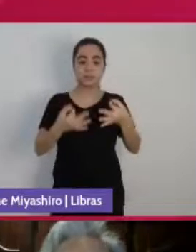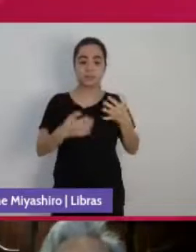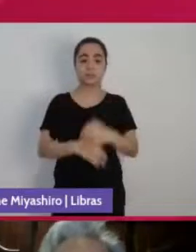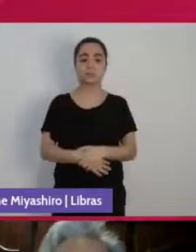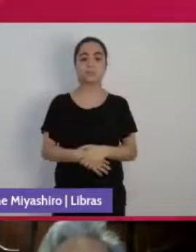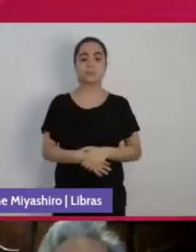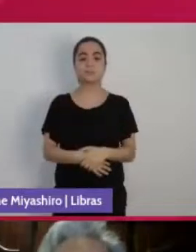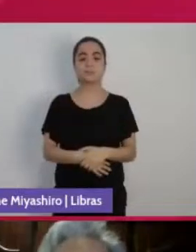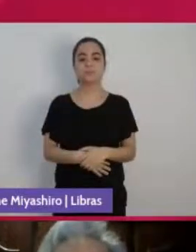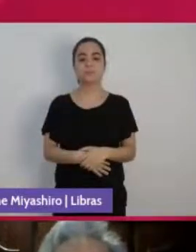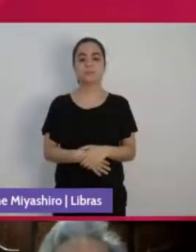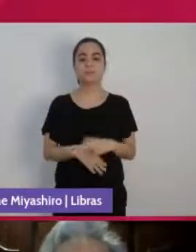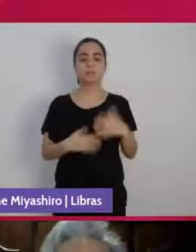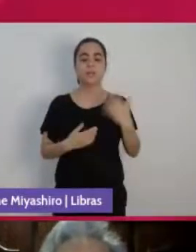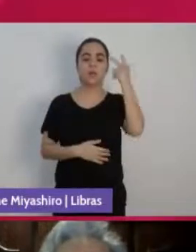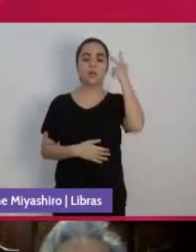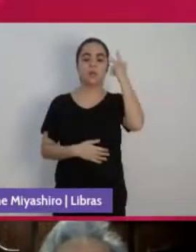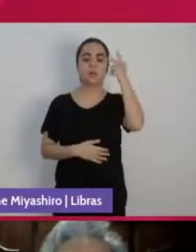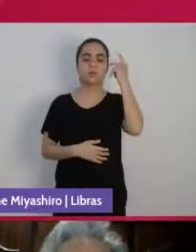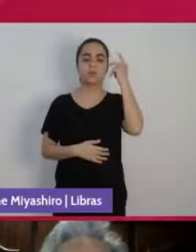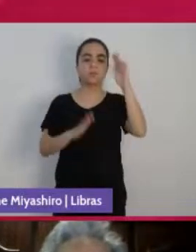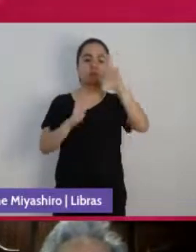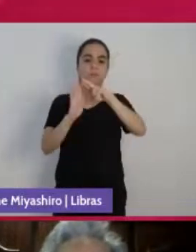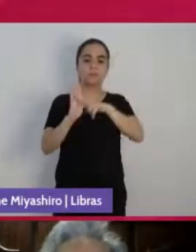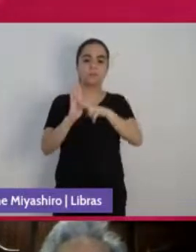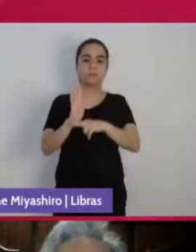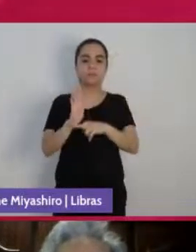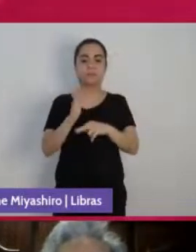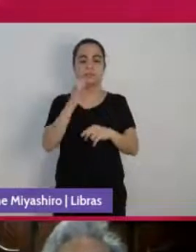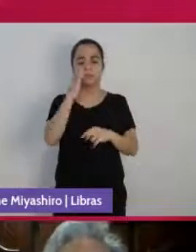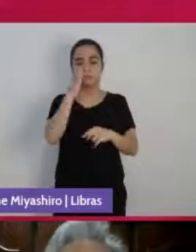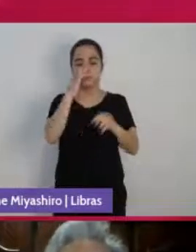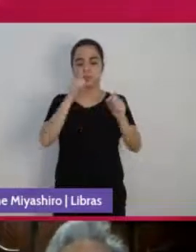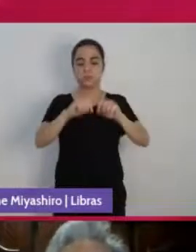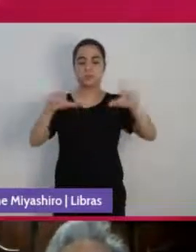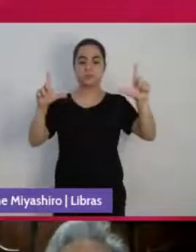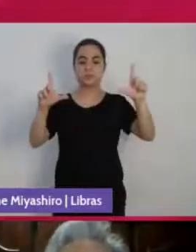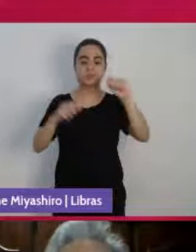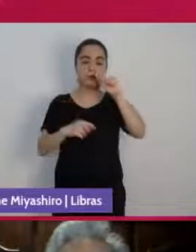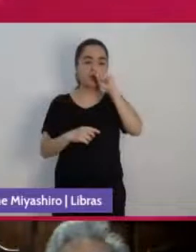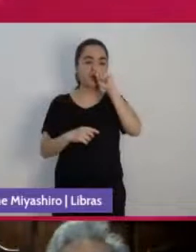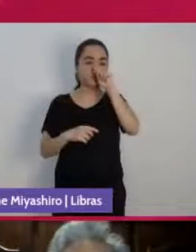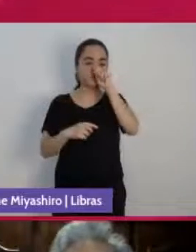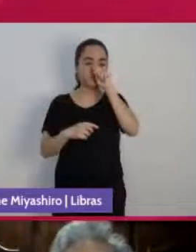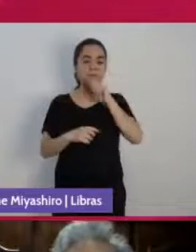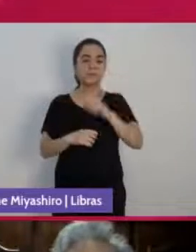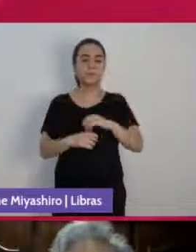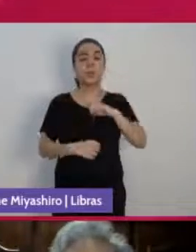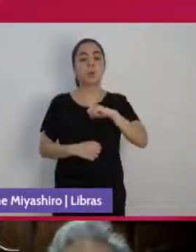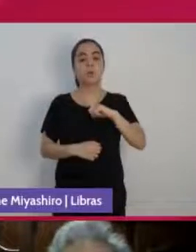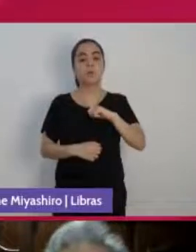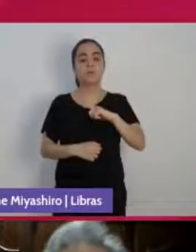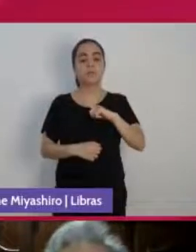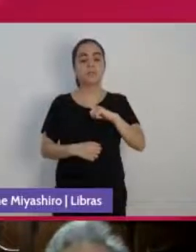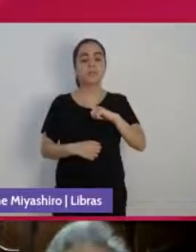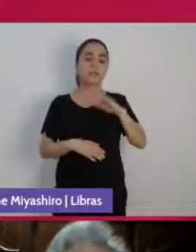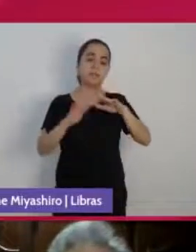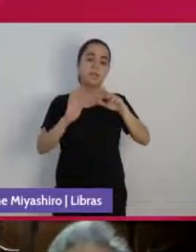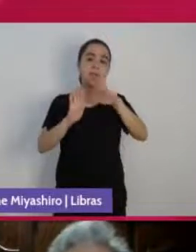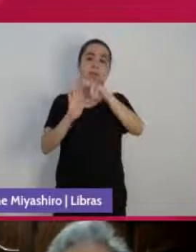de normativas, deixa eu voltar aqui, que eu deixei para trás. A gente tem algumas